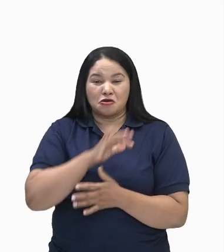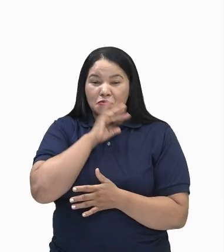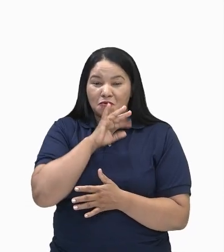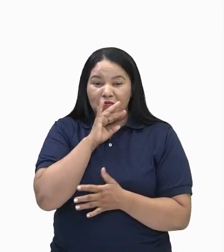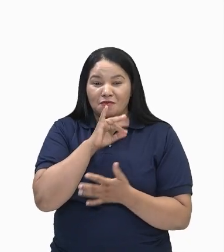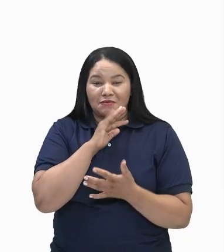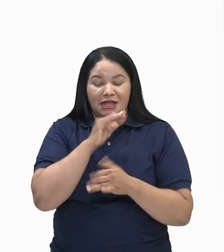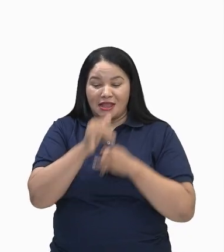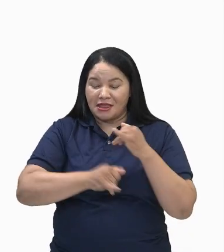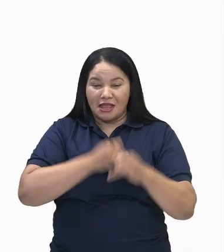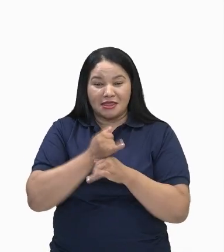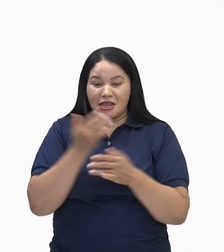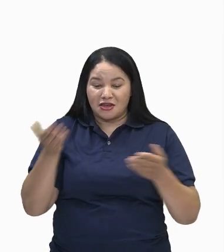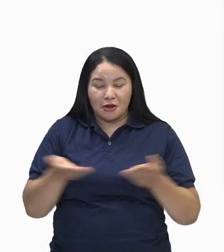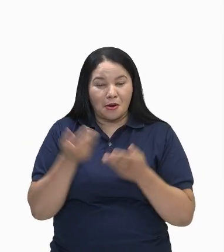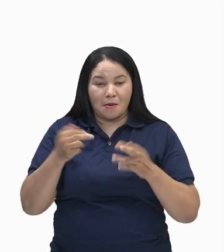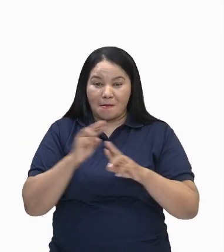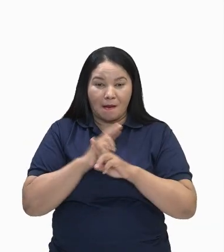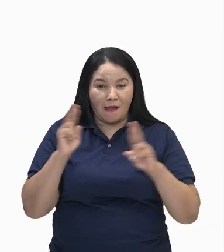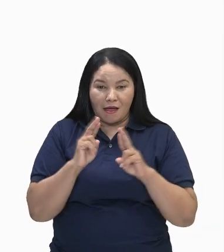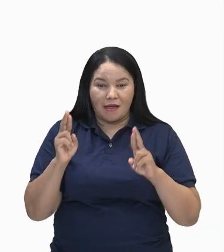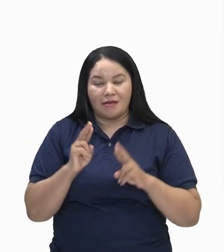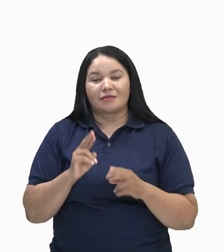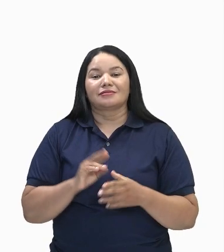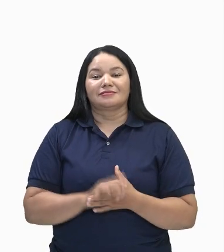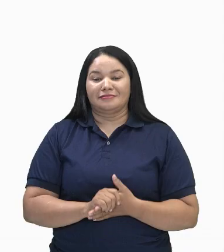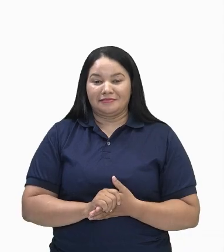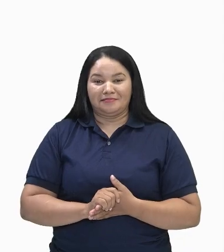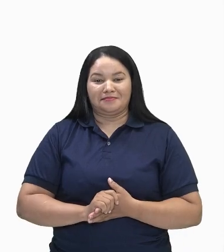já reclamar. Então, vamos lá.